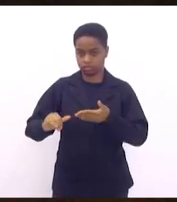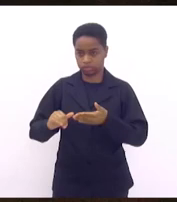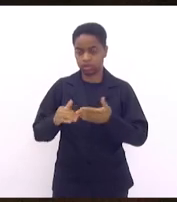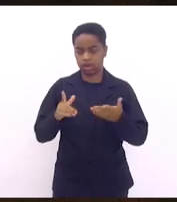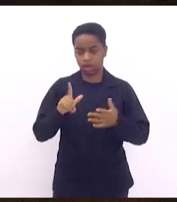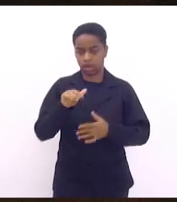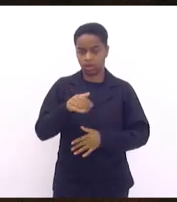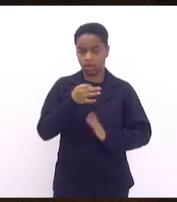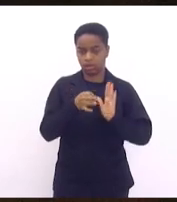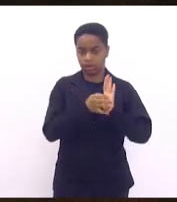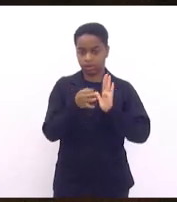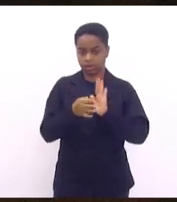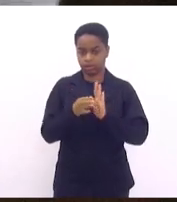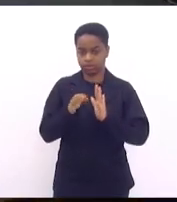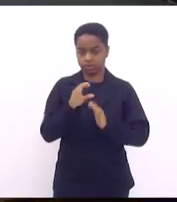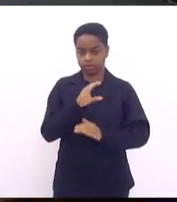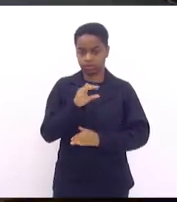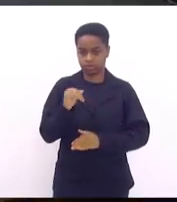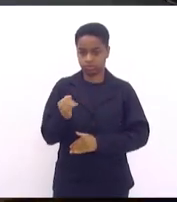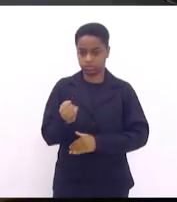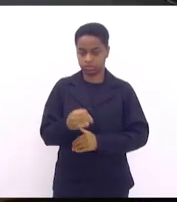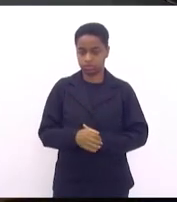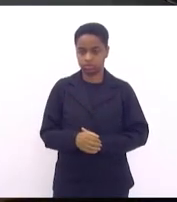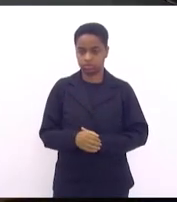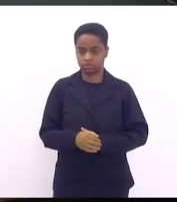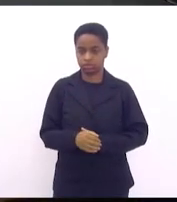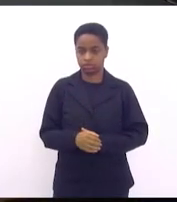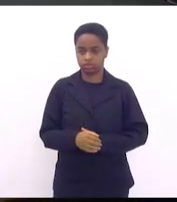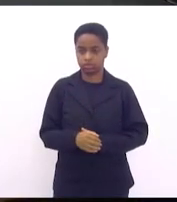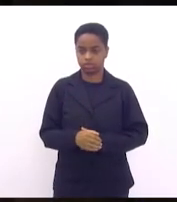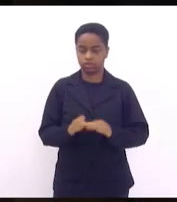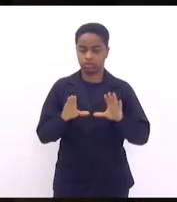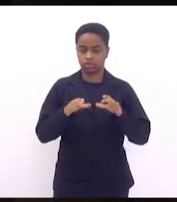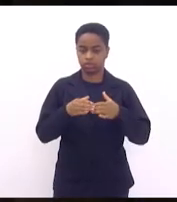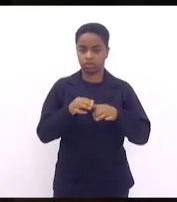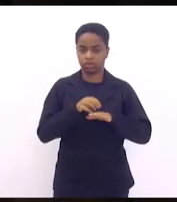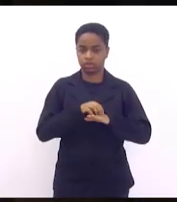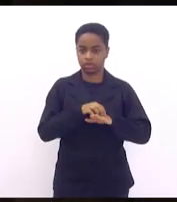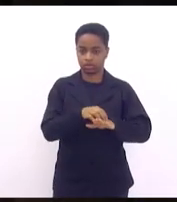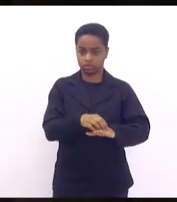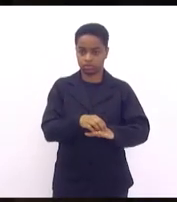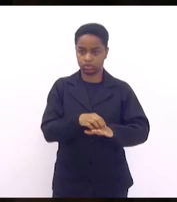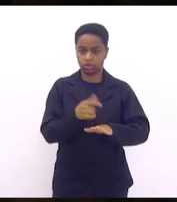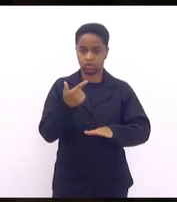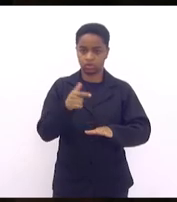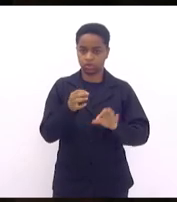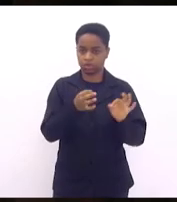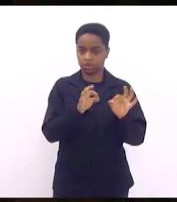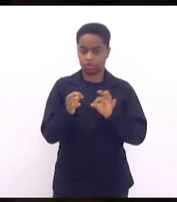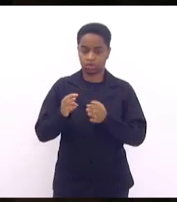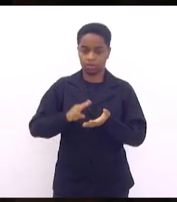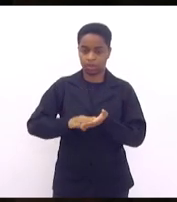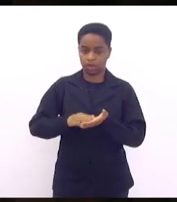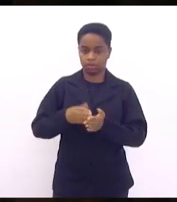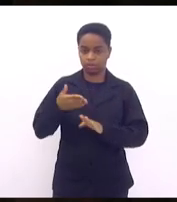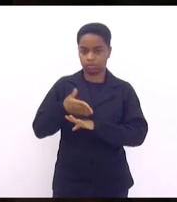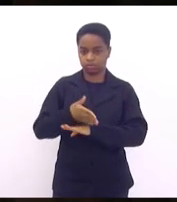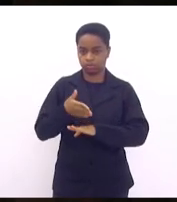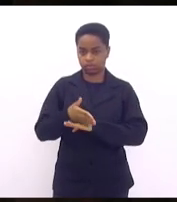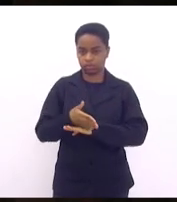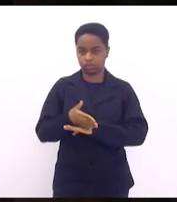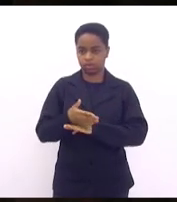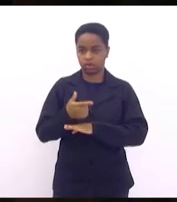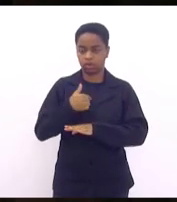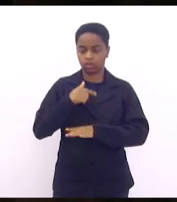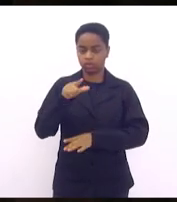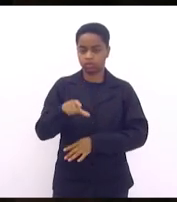parecer, senhor. Pela comissão de transporte, por não haver nenhum membro presente,